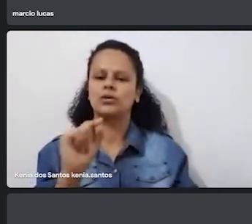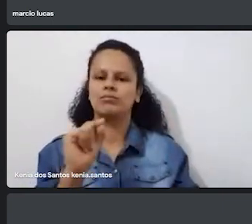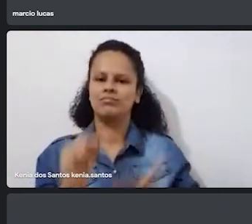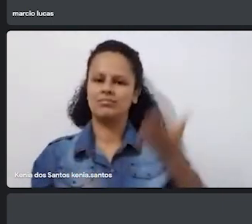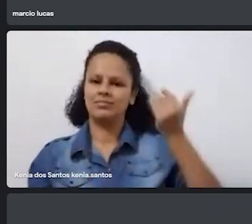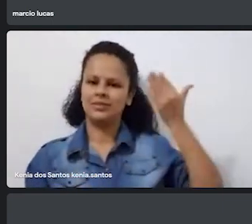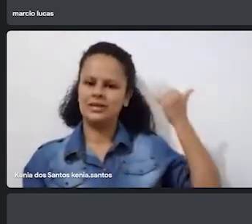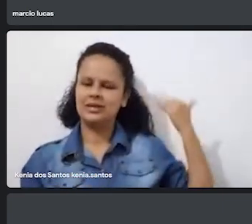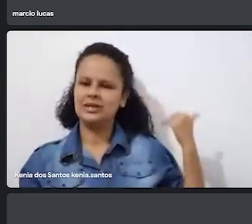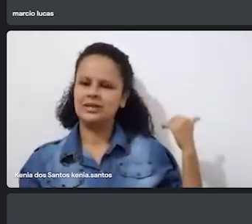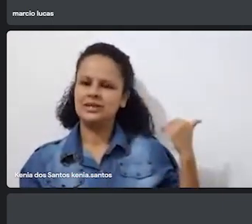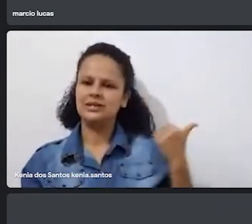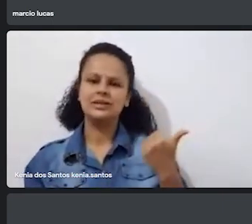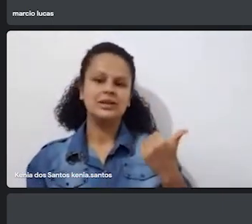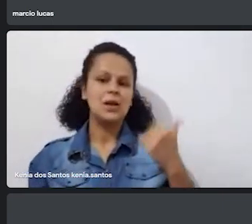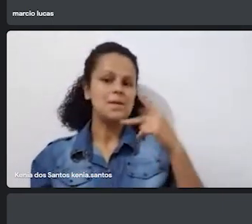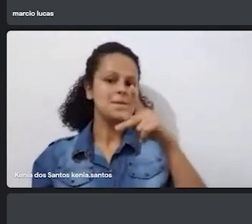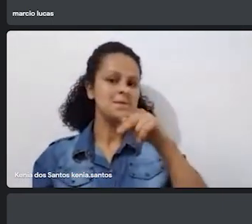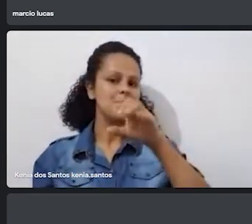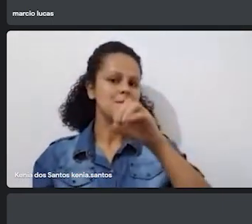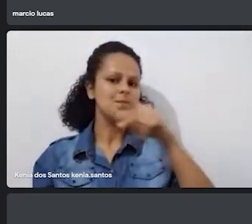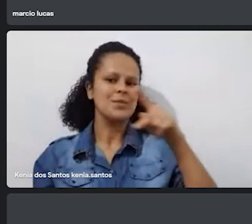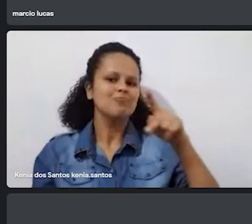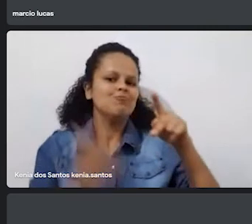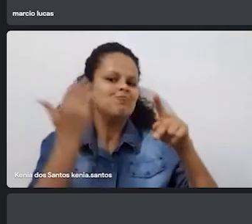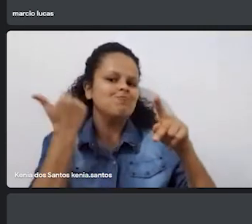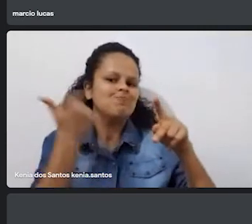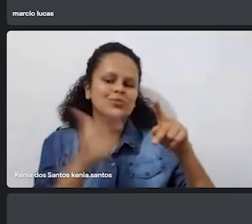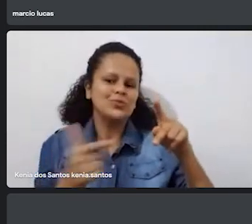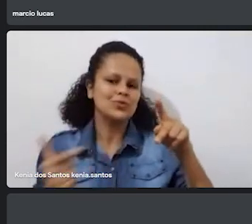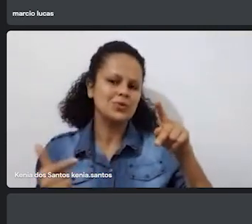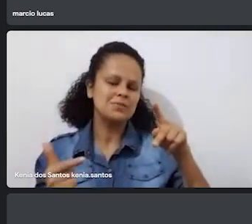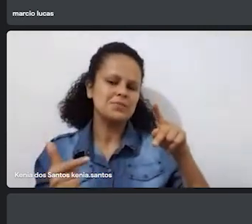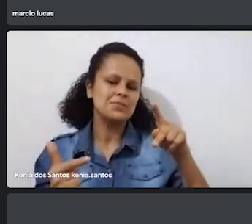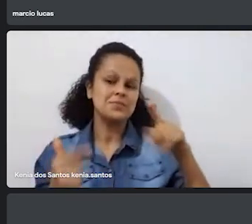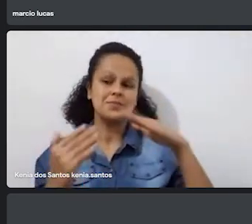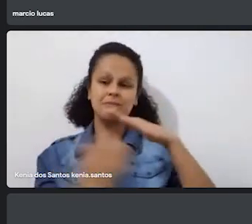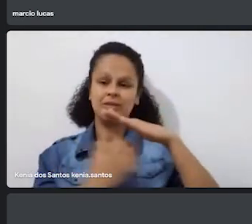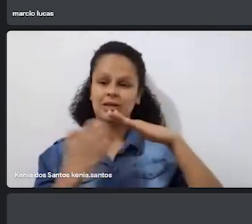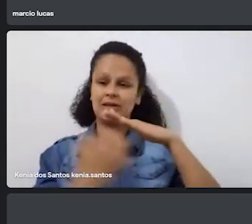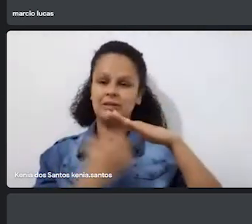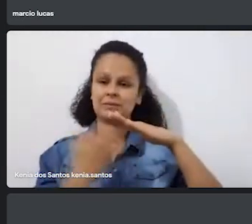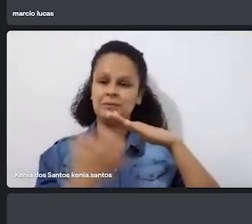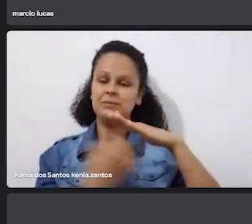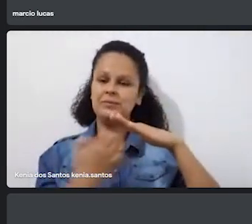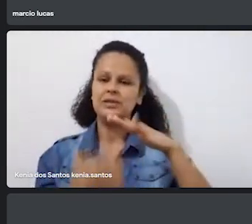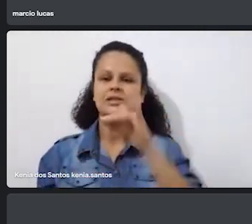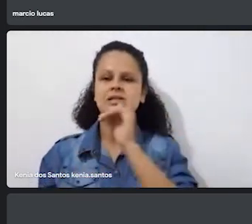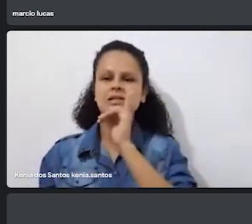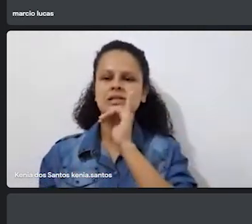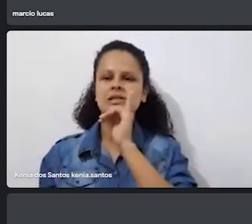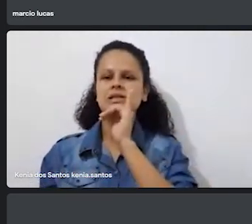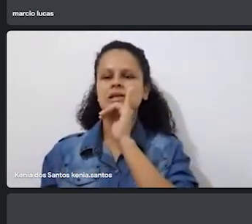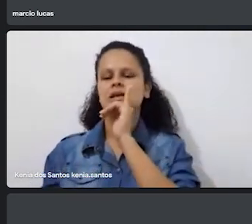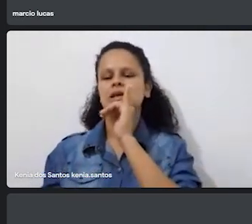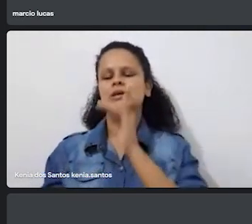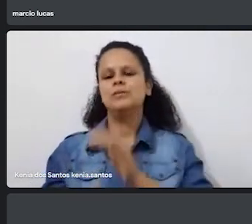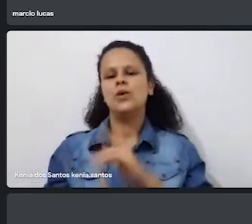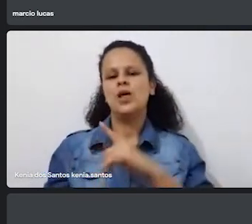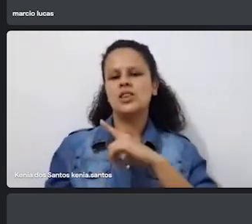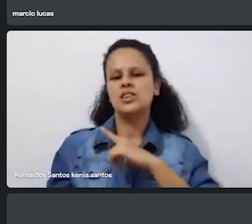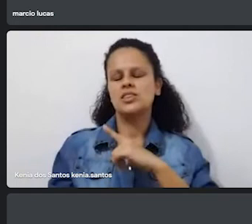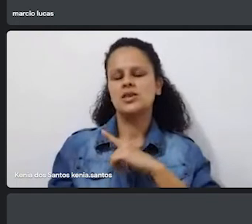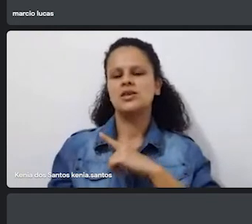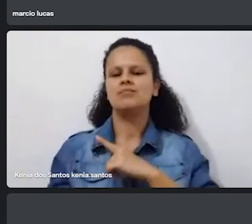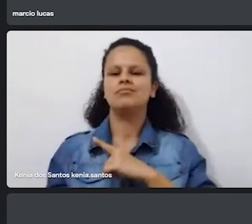Antigamente não existia Programa Operacional Padrão. Aí as empresas, por exemplo, vamos citar, por exemplo, aqui a RIMA. Aí tem